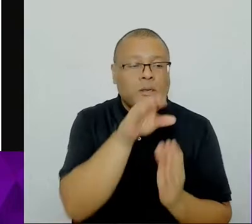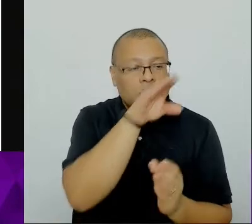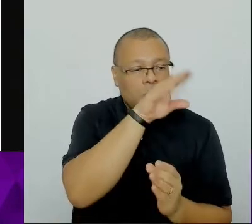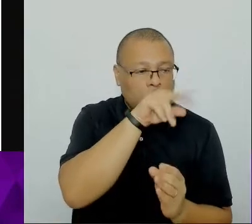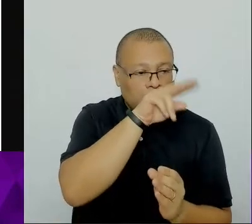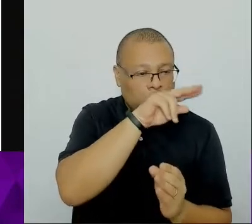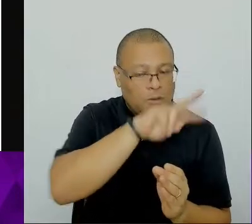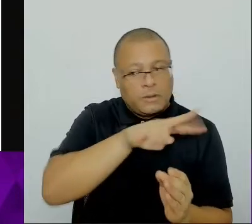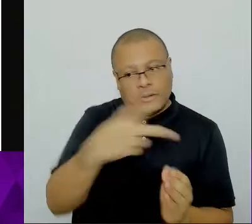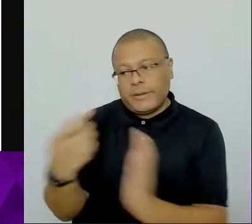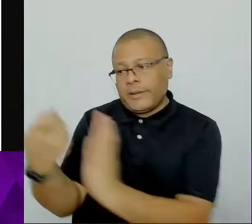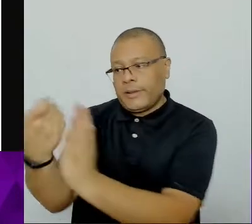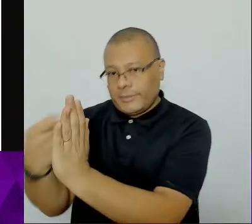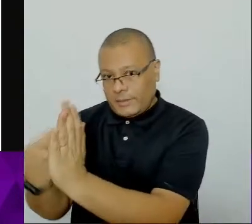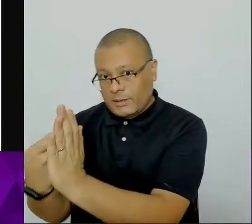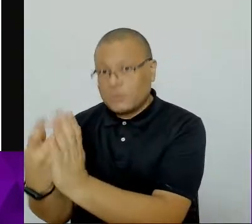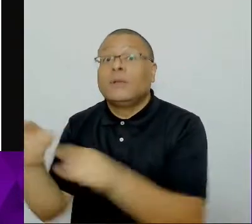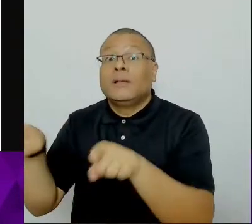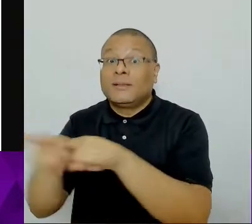o texto,